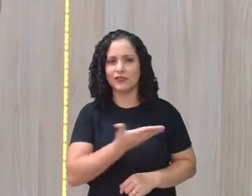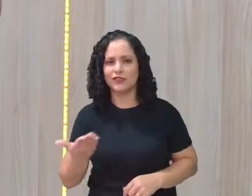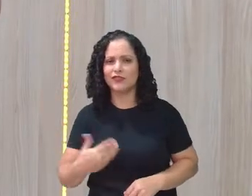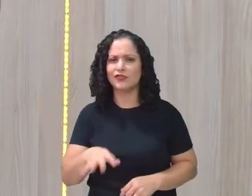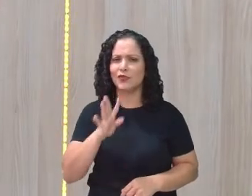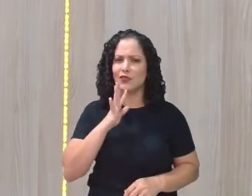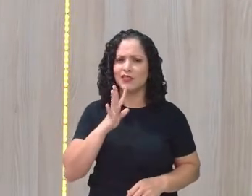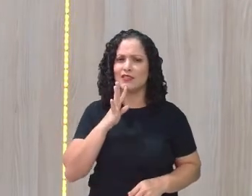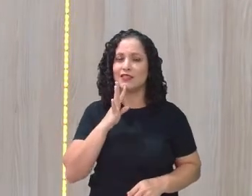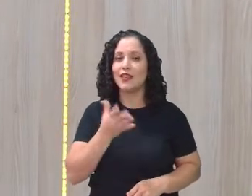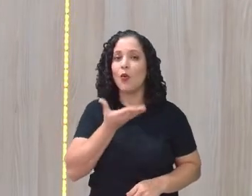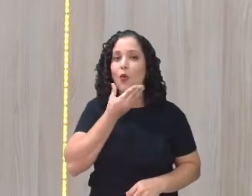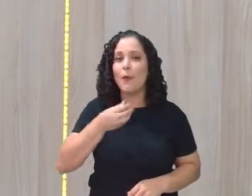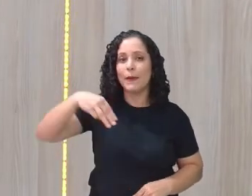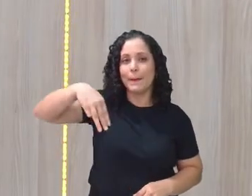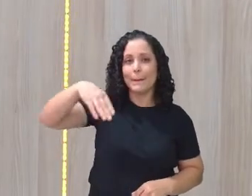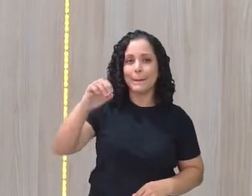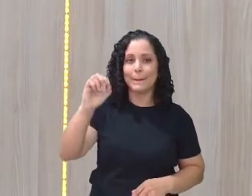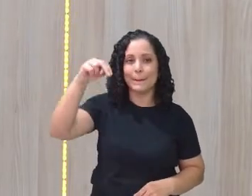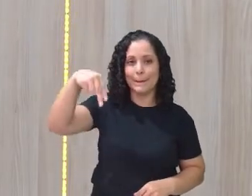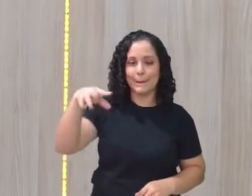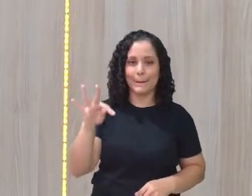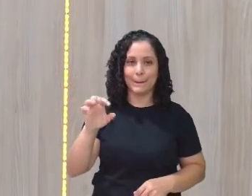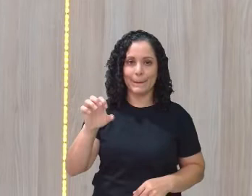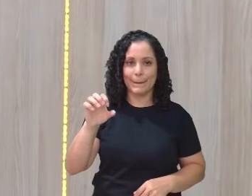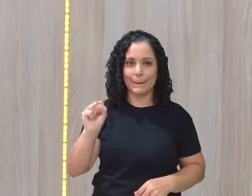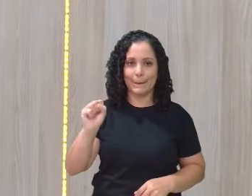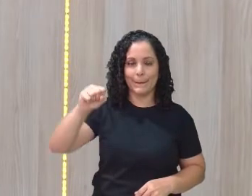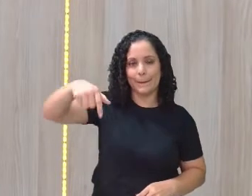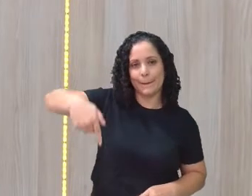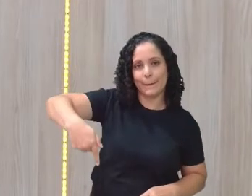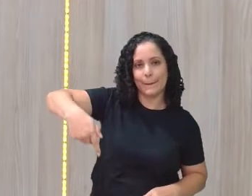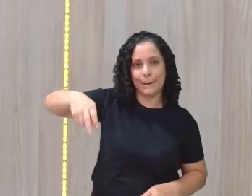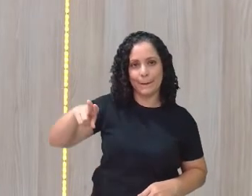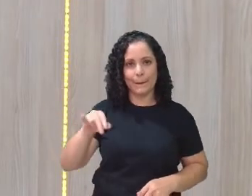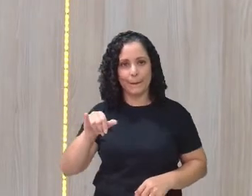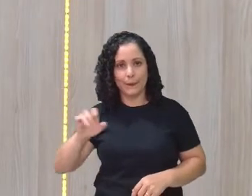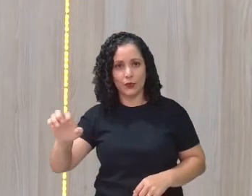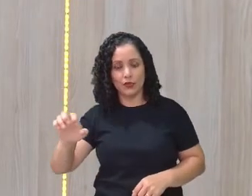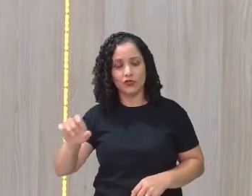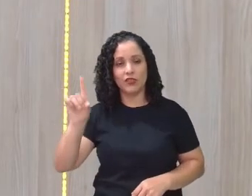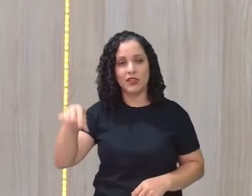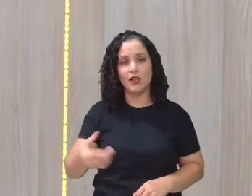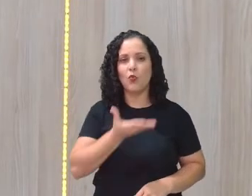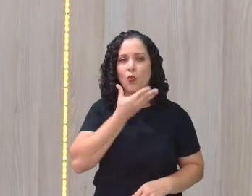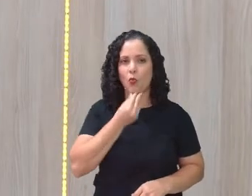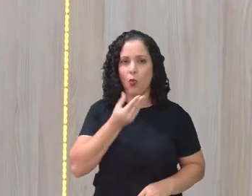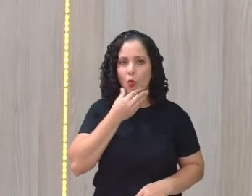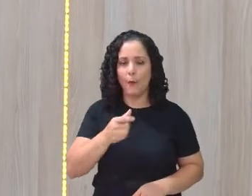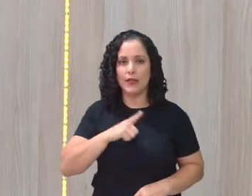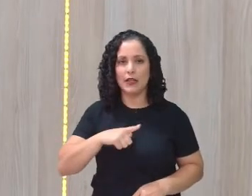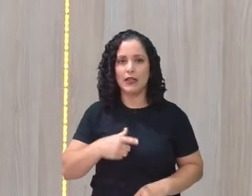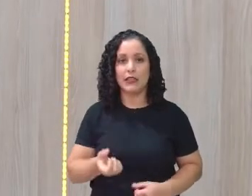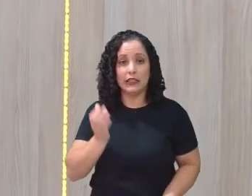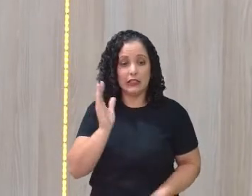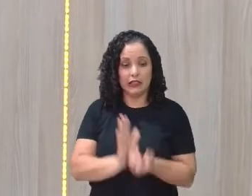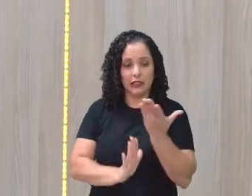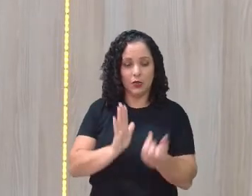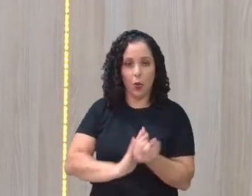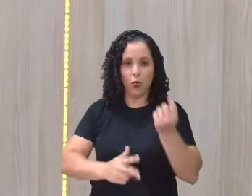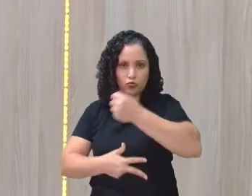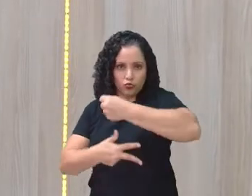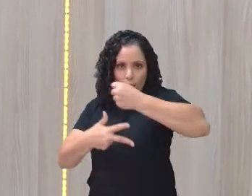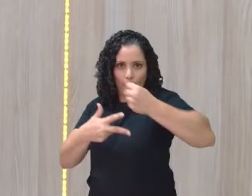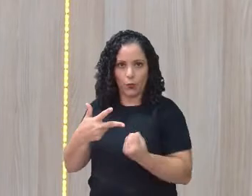que é o Montesquieu. A gente vai ver logo, logo que ele dividiu esses poderes lá nessa época, né,